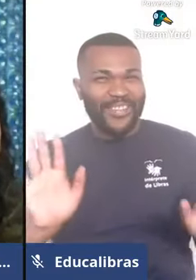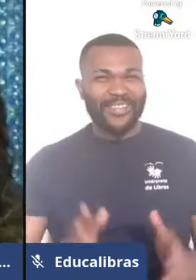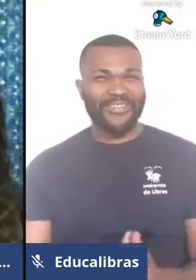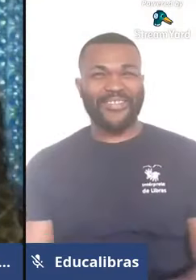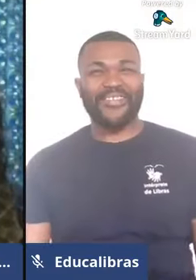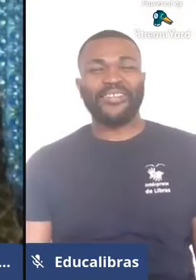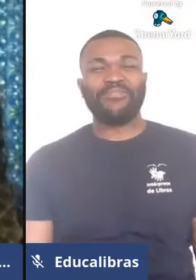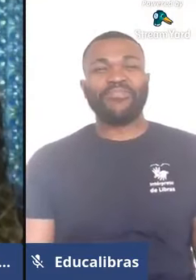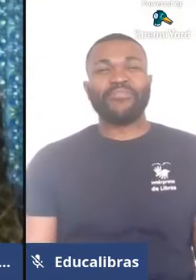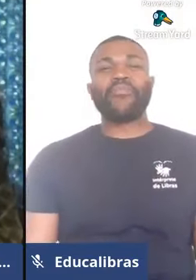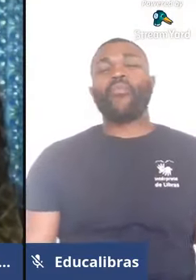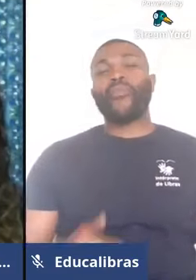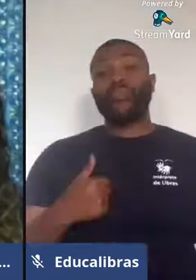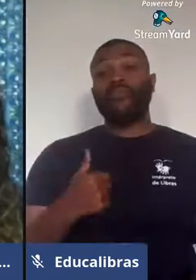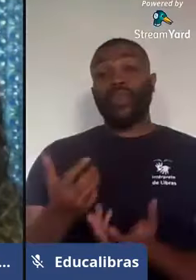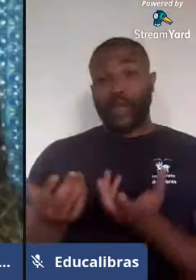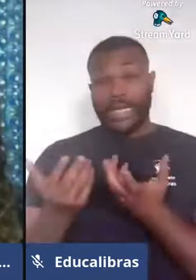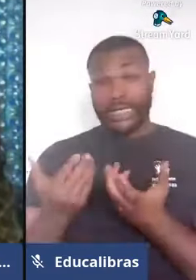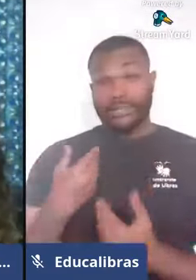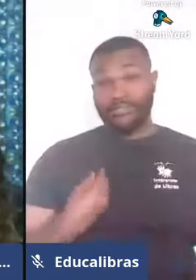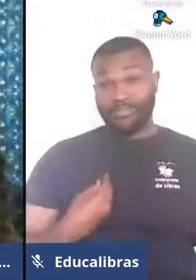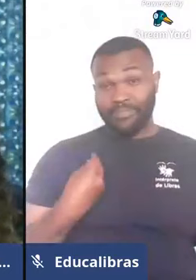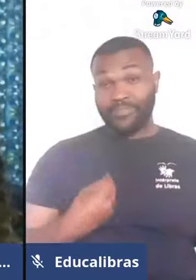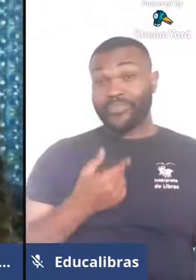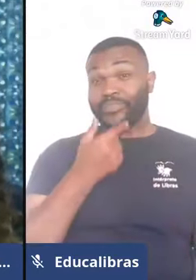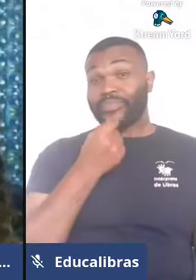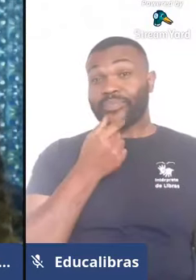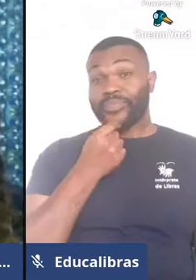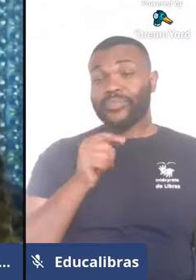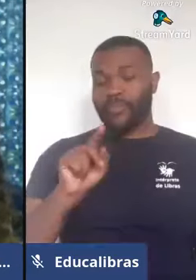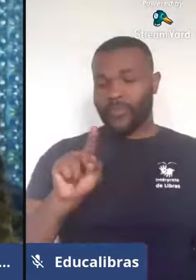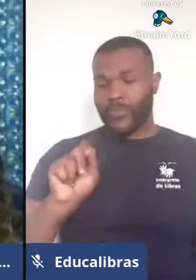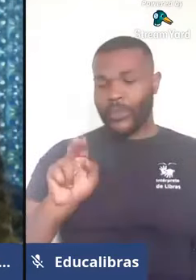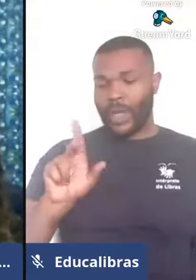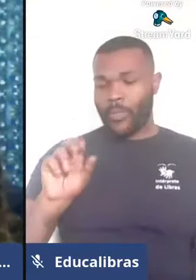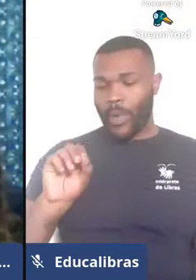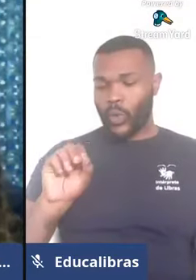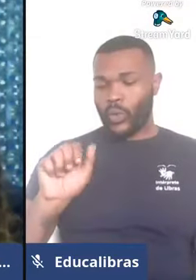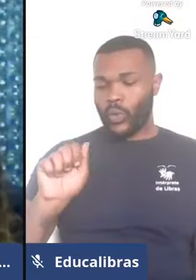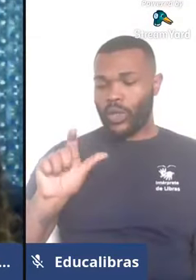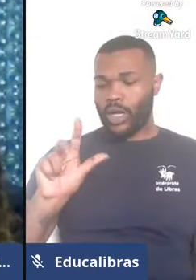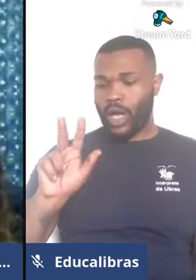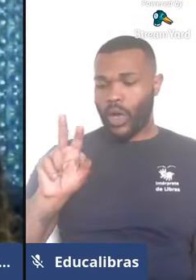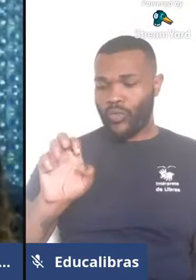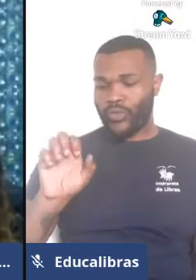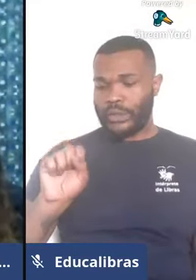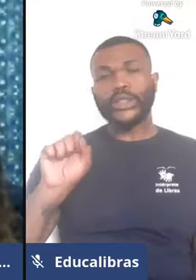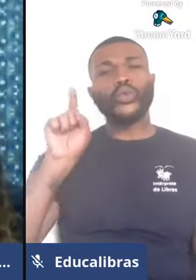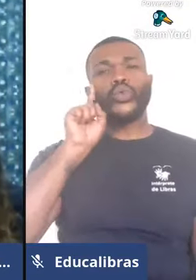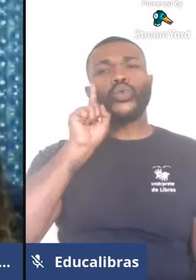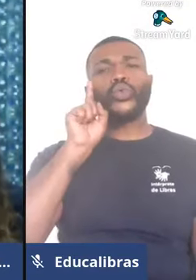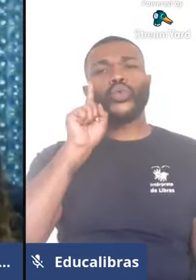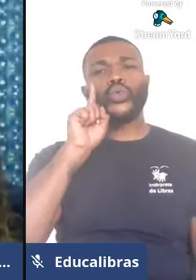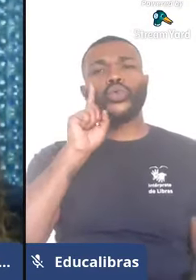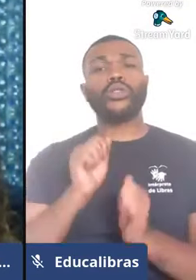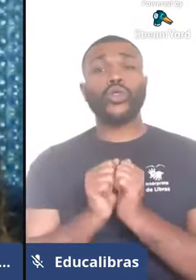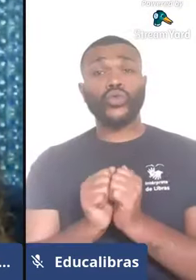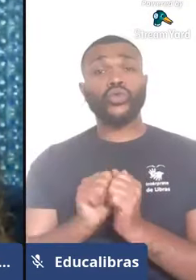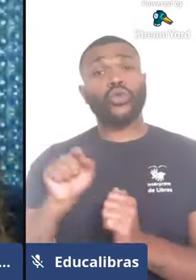Olha, queria agradecer aqui a presença do Paulo Alves, que está todo dia aqui com a gente, com perguntas